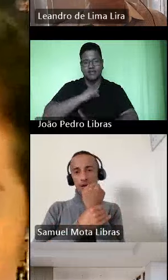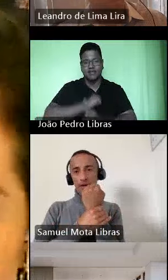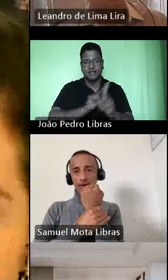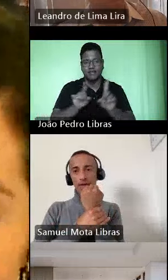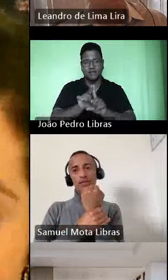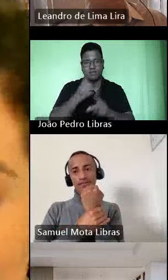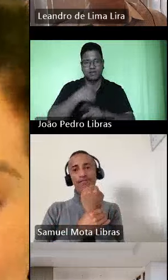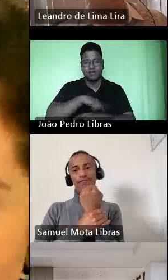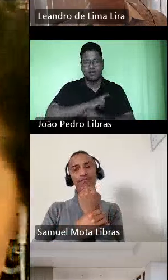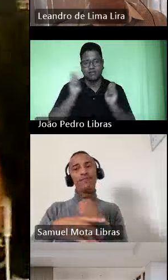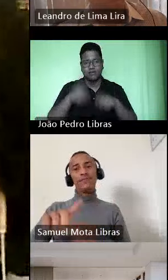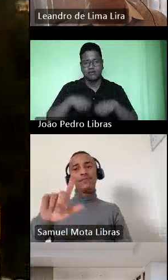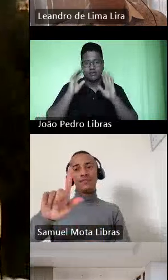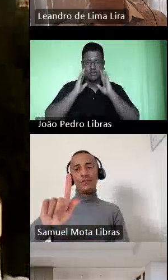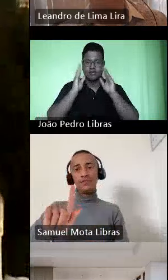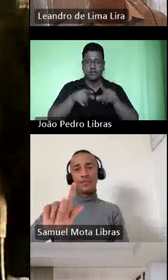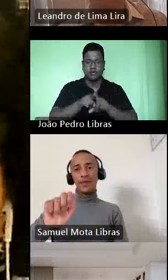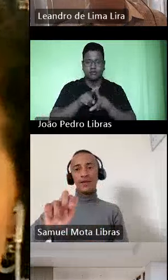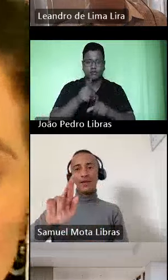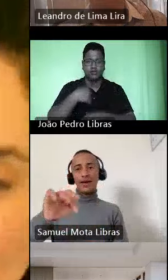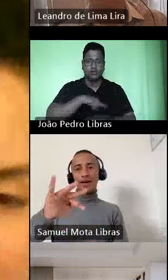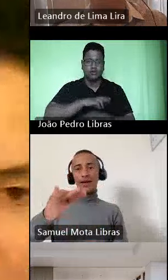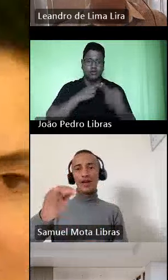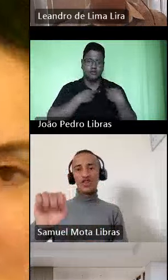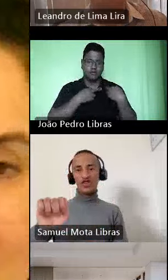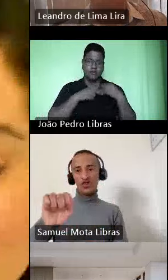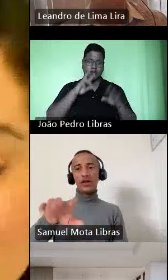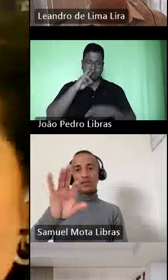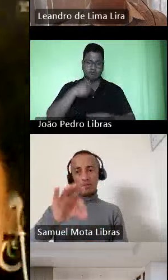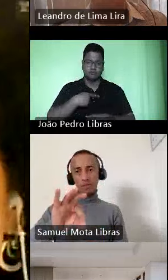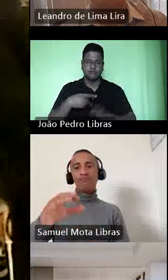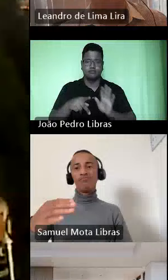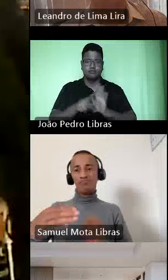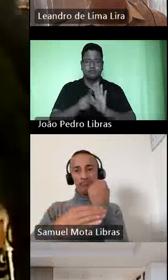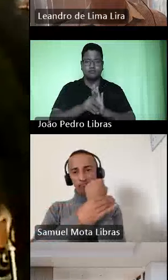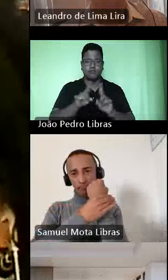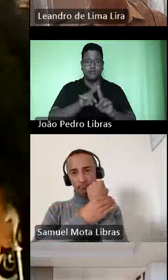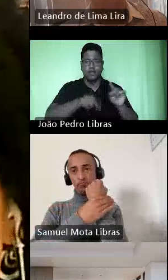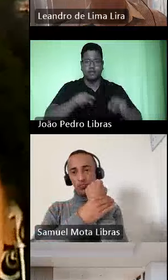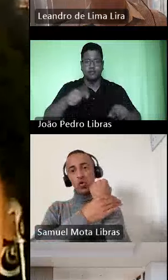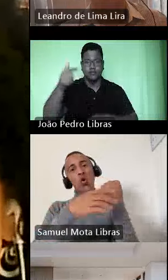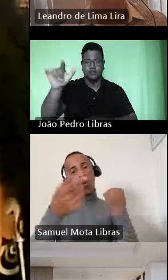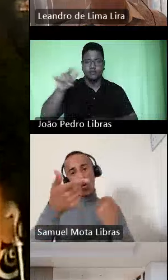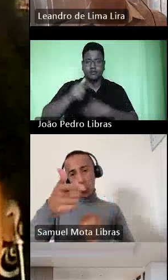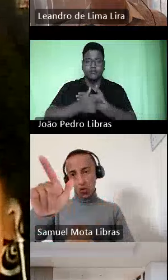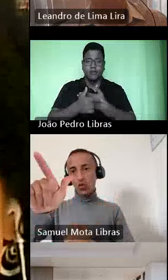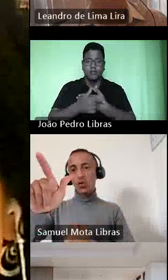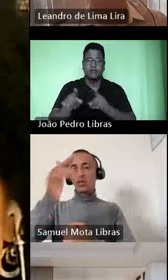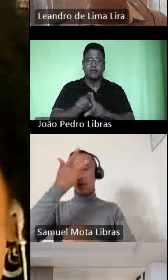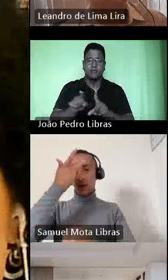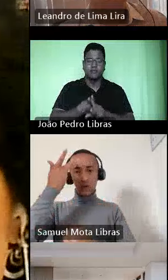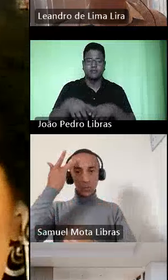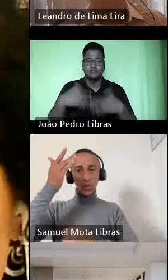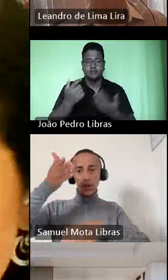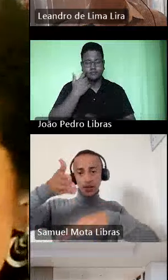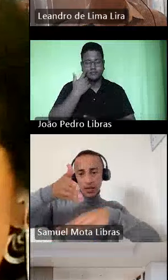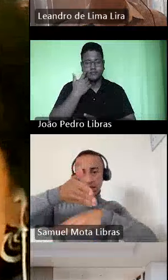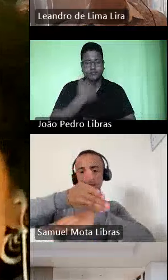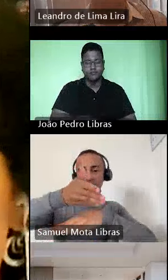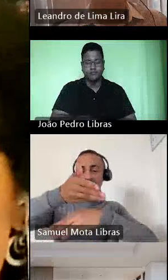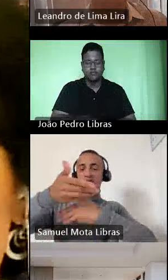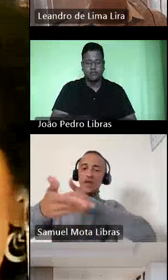possa se concentrar também naquilo que é a nossa responsabilidade e os demais né cumprirem com o seu papel também nossa bem